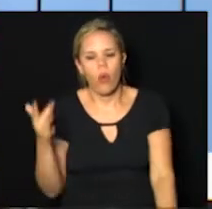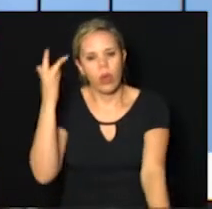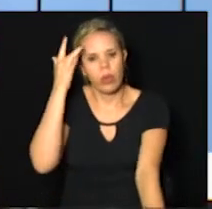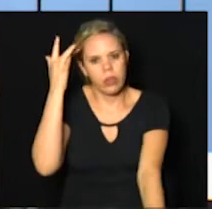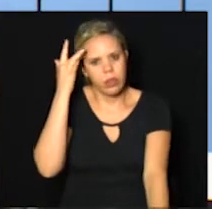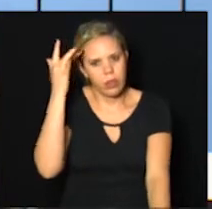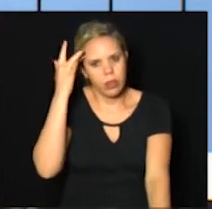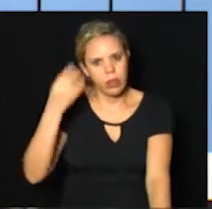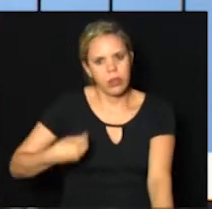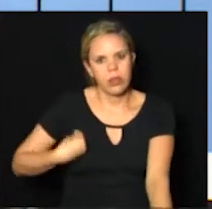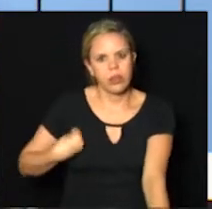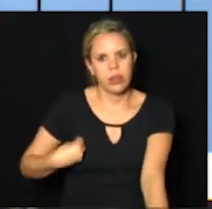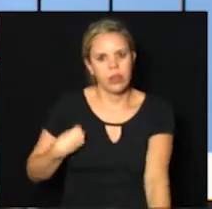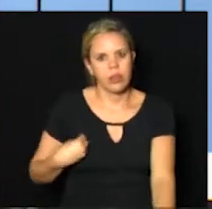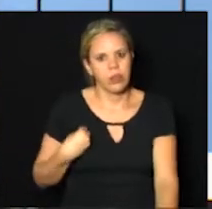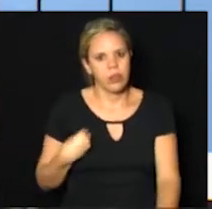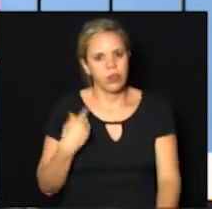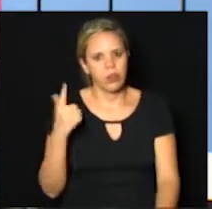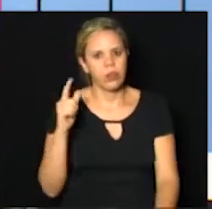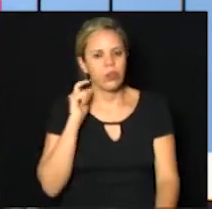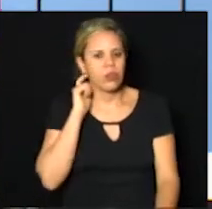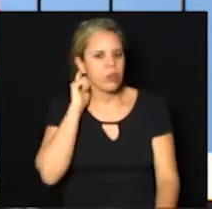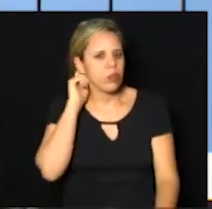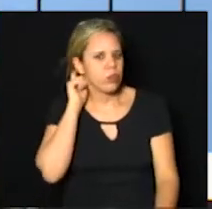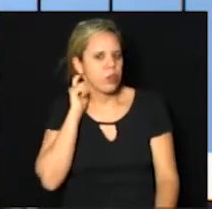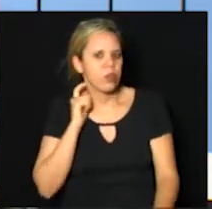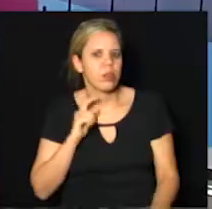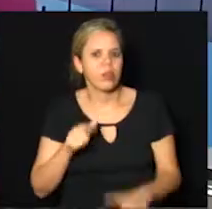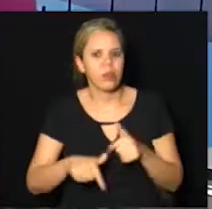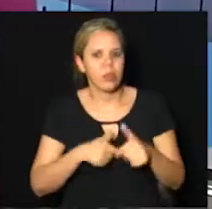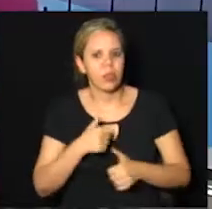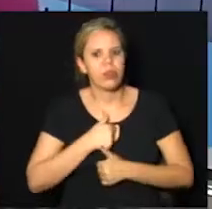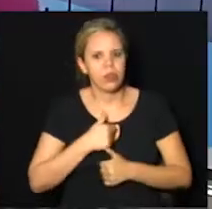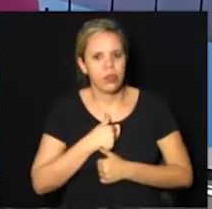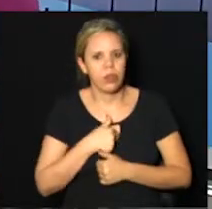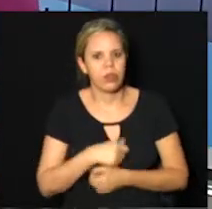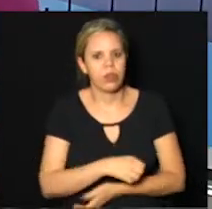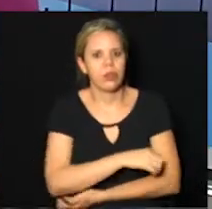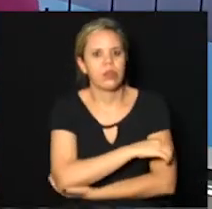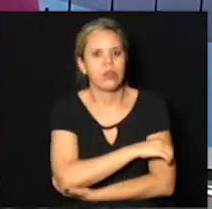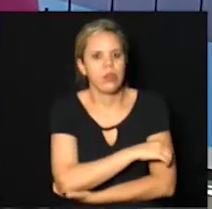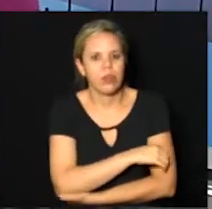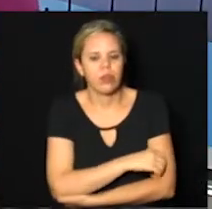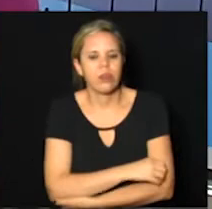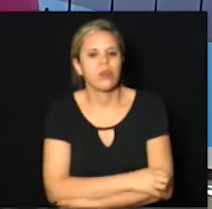né? É dar um outro olhar, é trabalhar a autoestima mesmo.